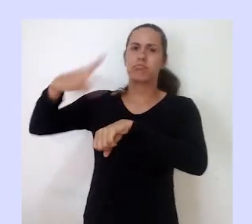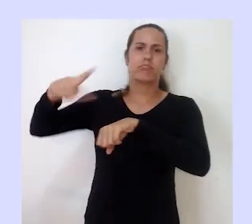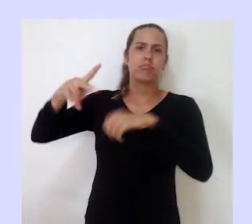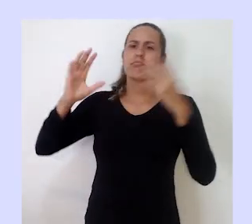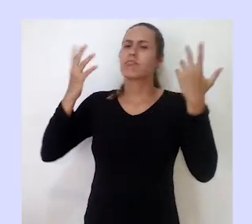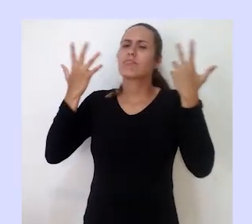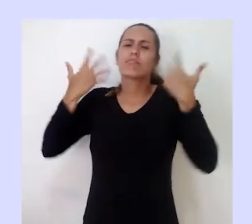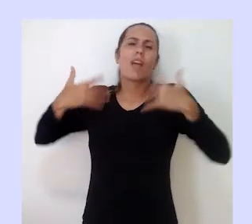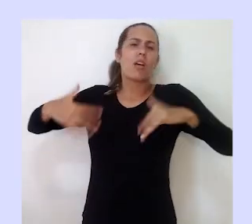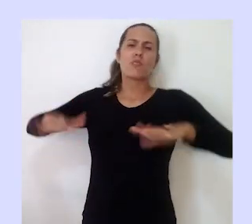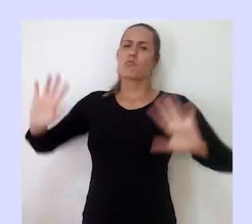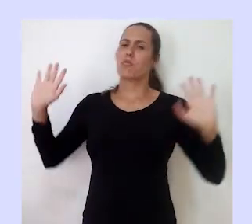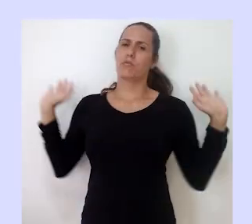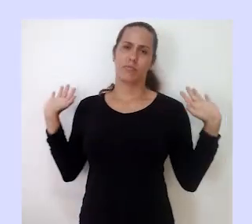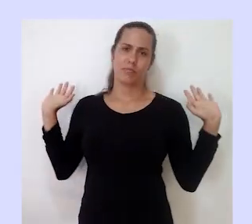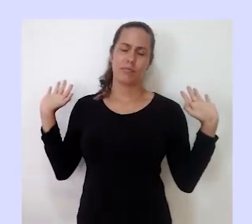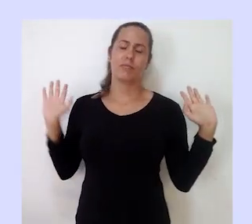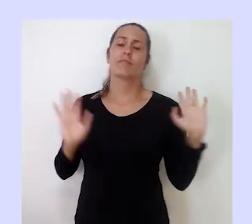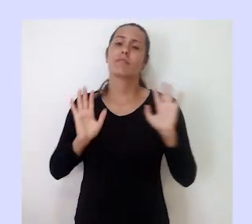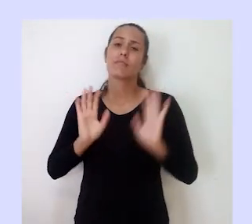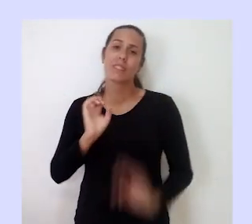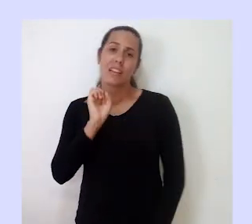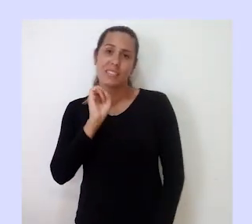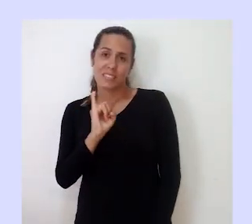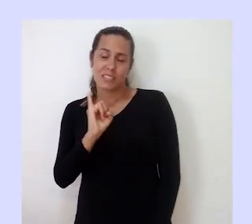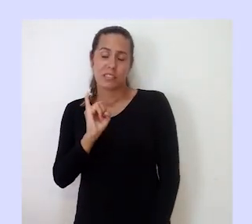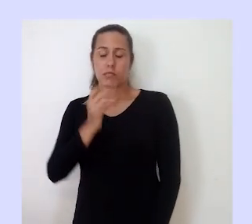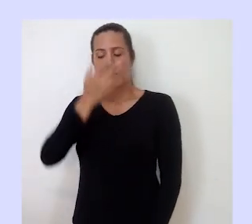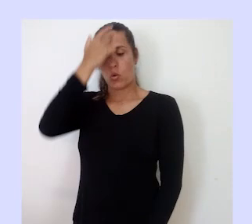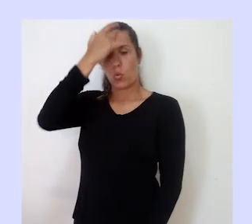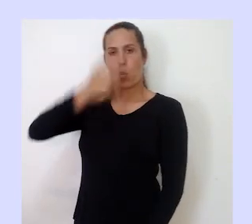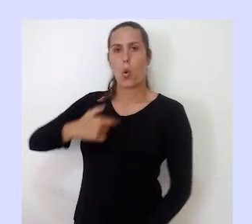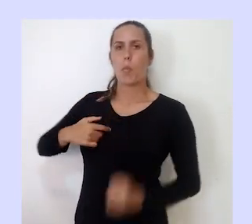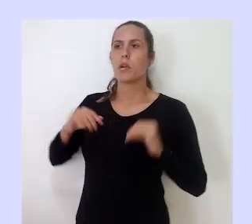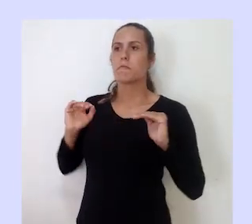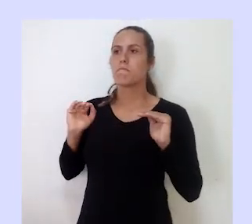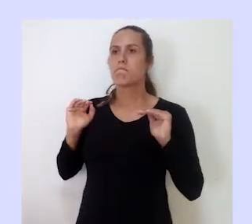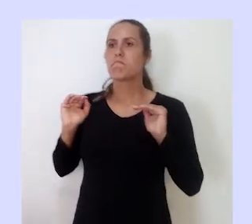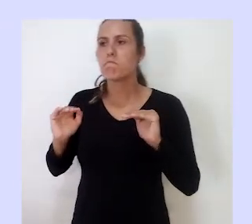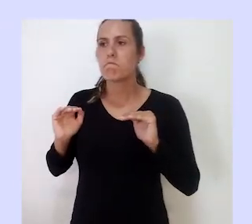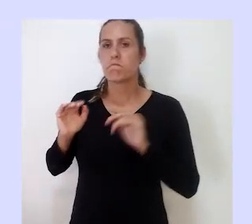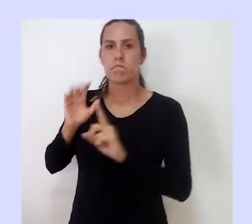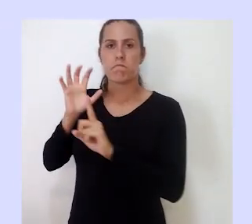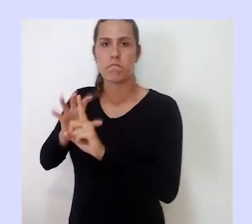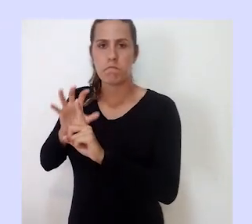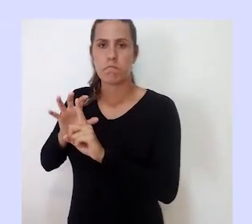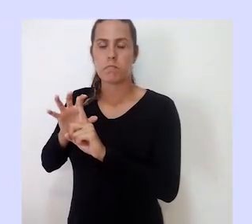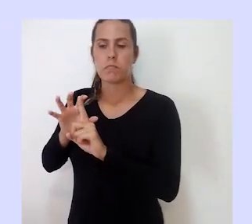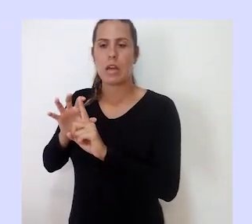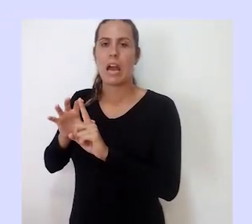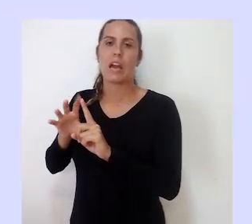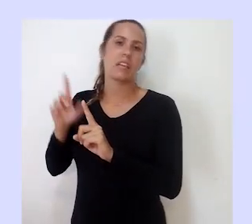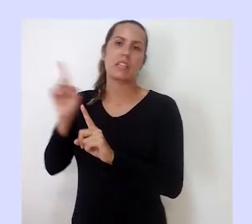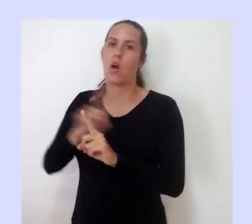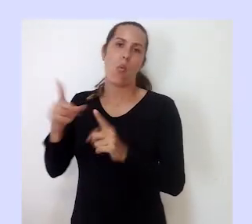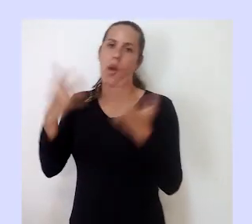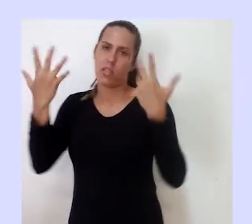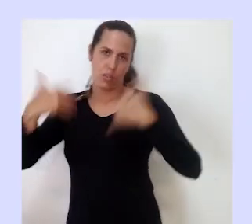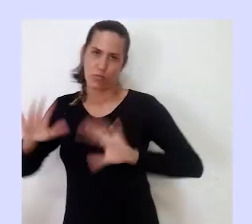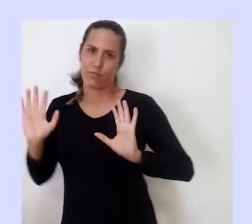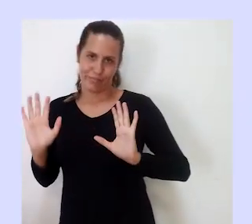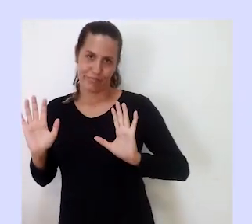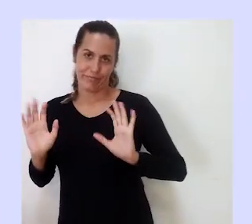assim, espontânea. Se o homem interfere, deixa de ser